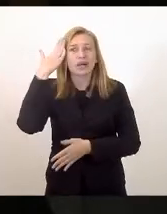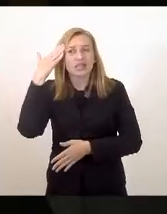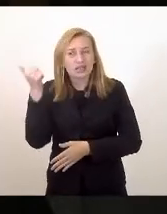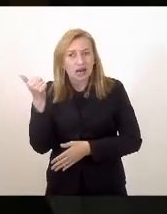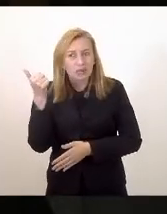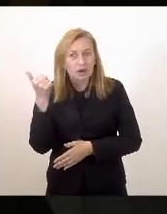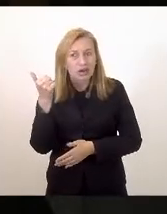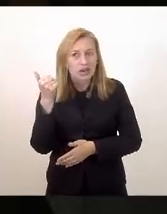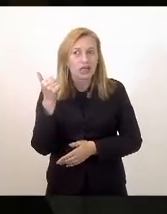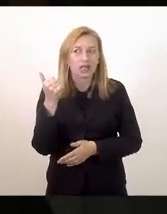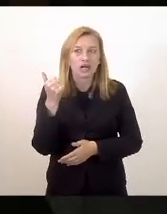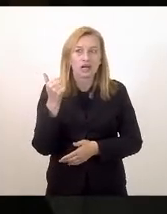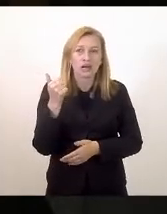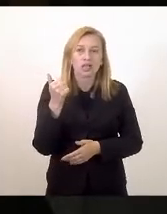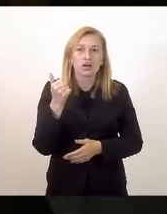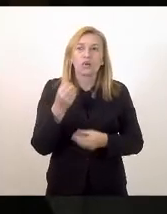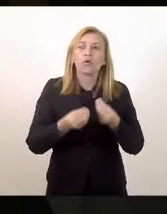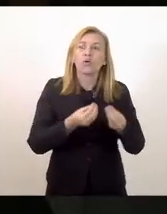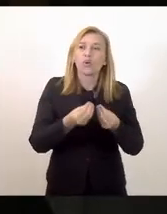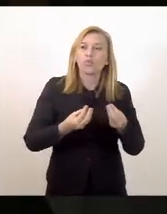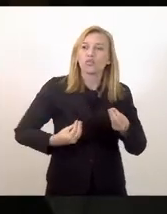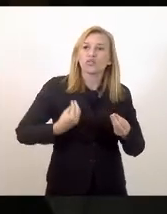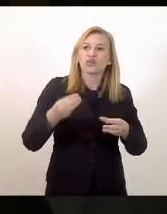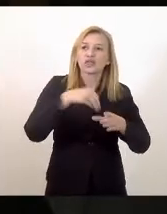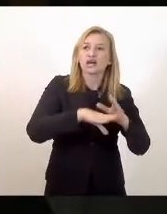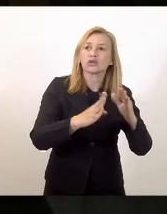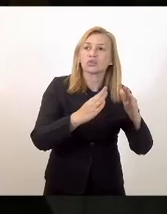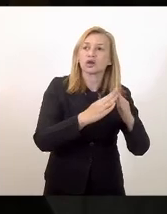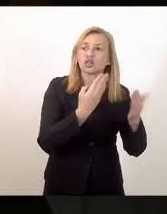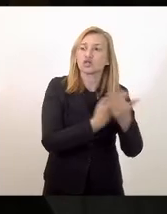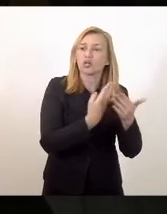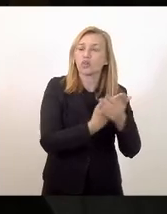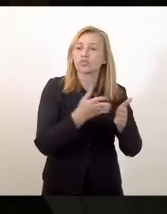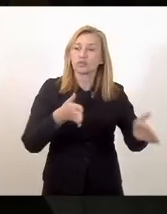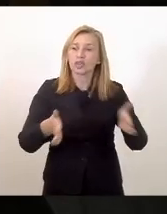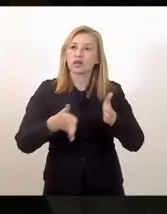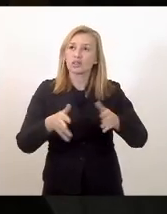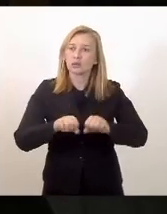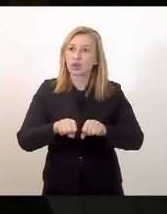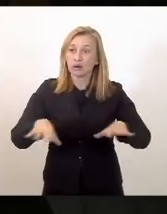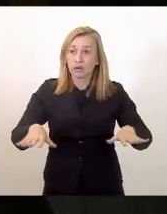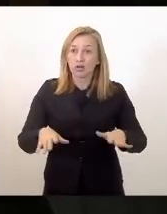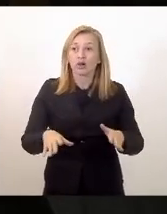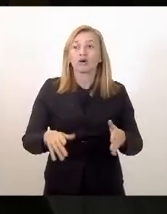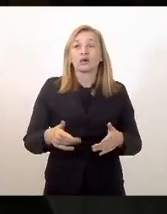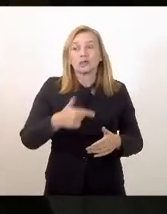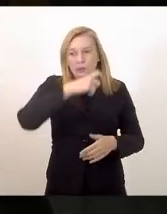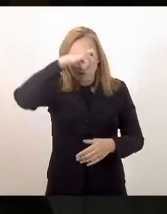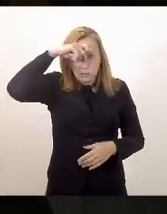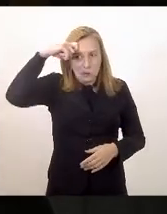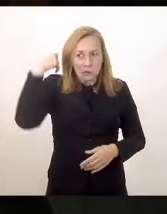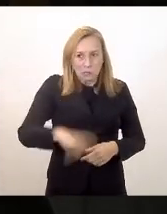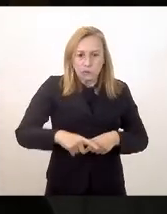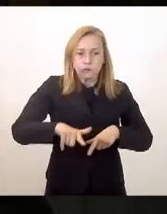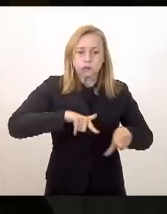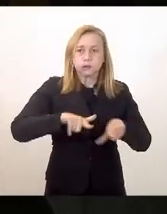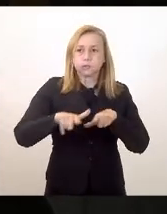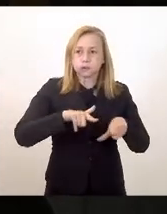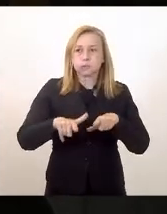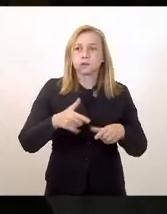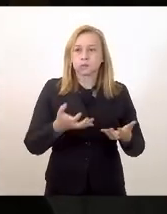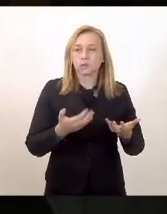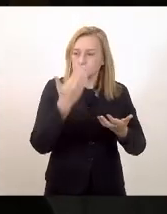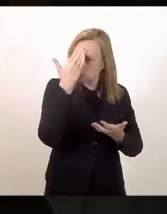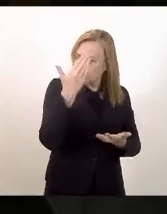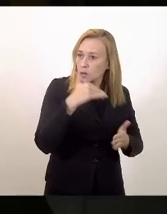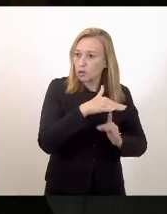de funcionamento das escolas nesse período de pandemia. Foi um trabalho árduo, e eu quero agradecer aqui a todos os